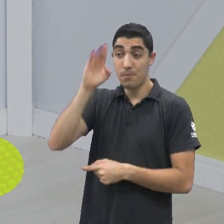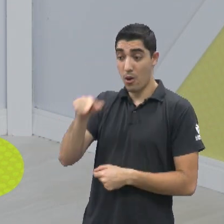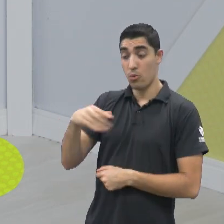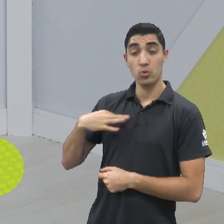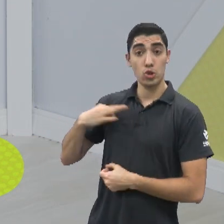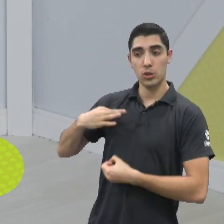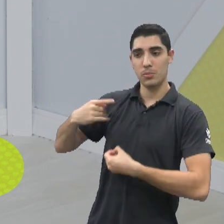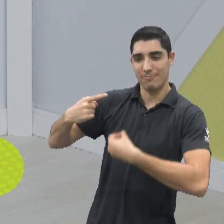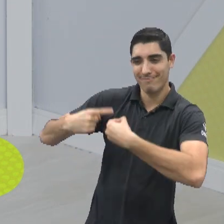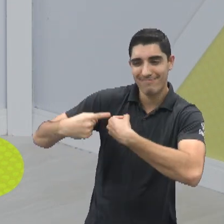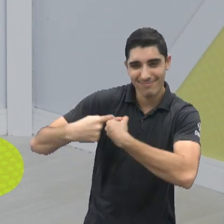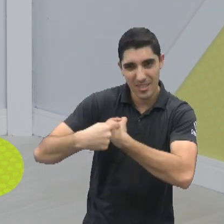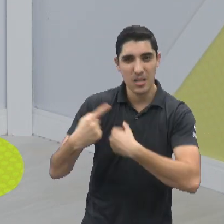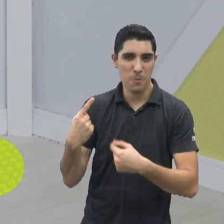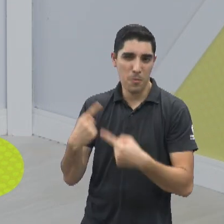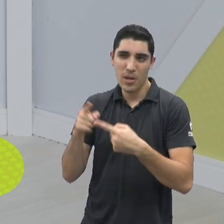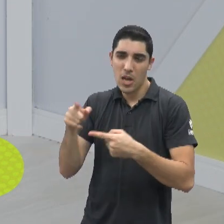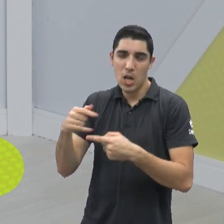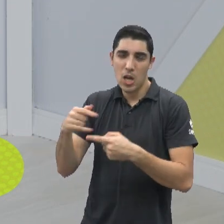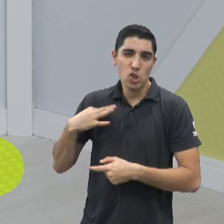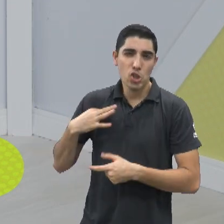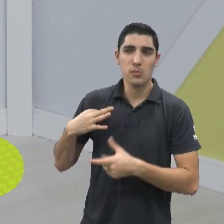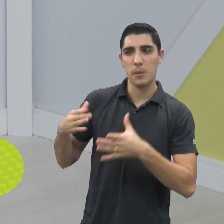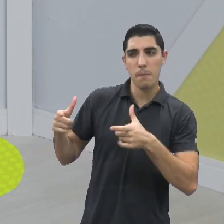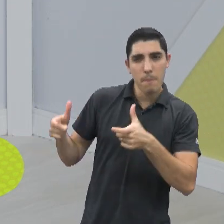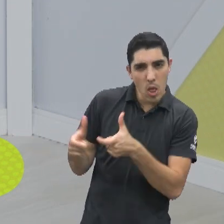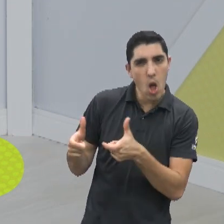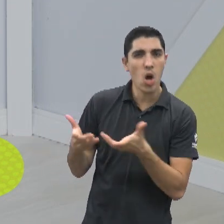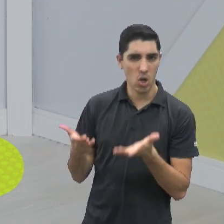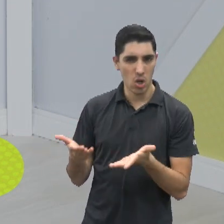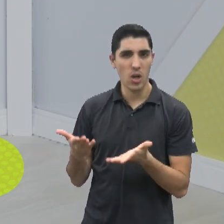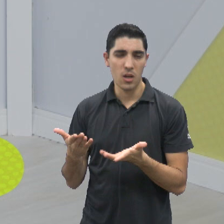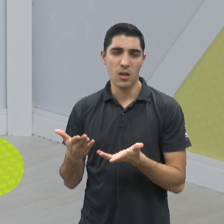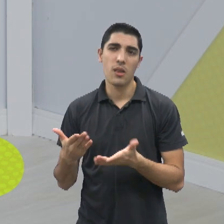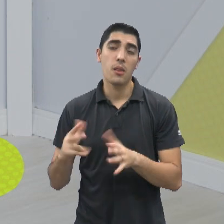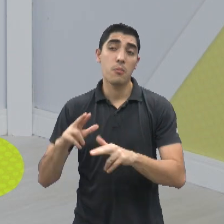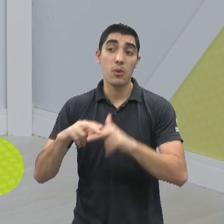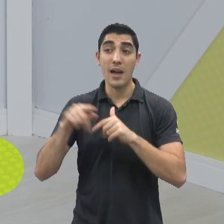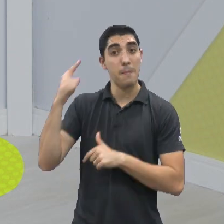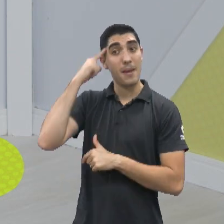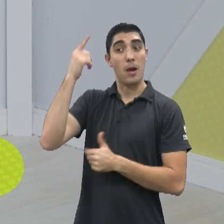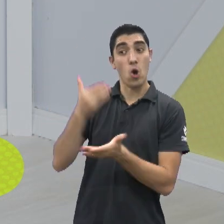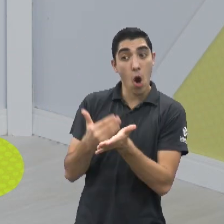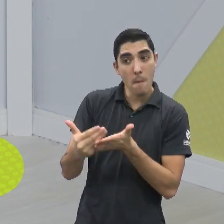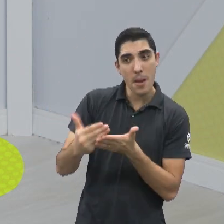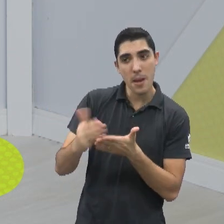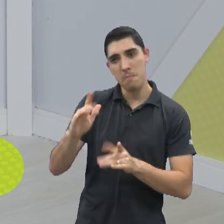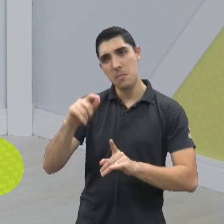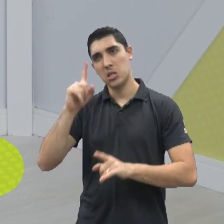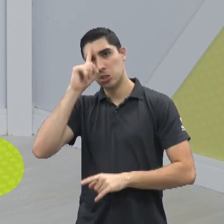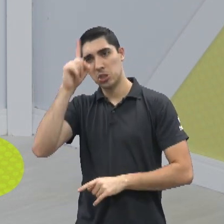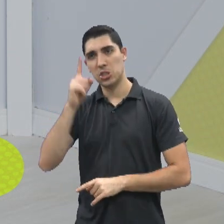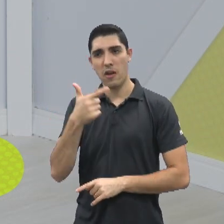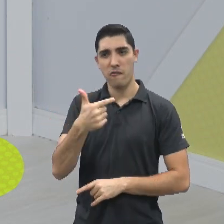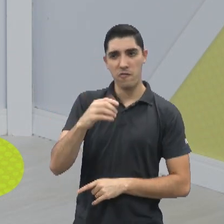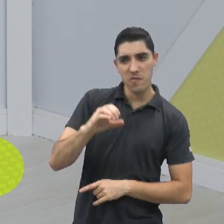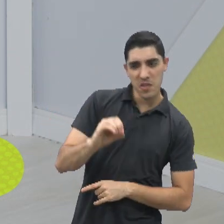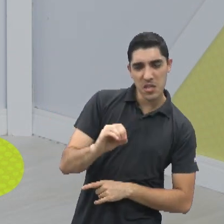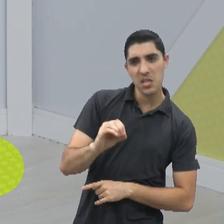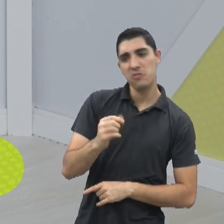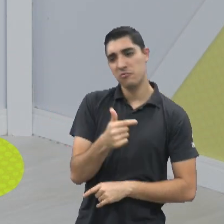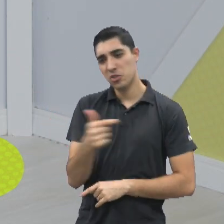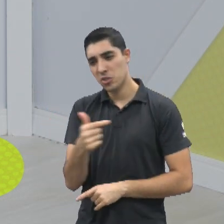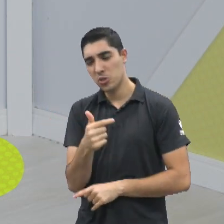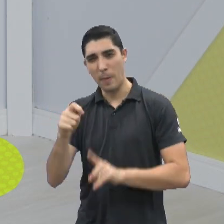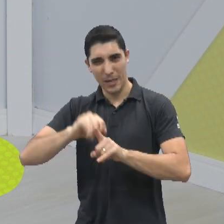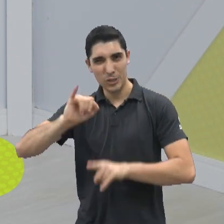né? Acho que todos os times do interior estavam pensando que ia pelo menos começar no dia 20, no dia 21, 22 de janeiro, né? Mas como teve